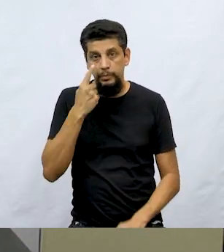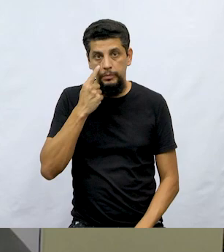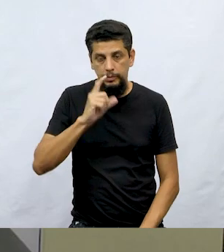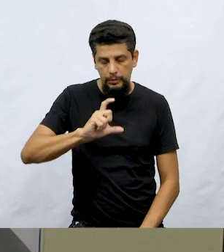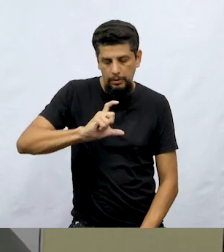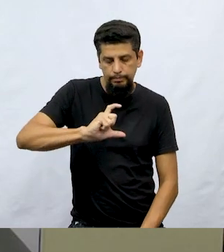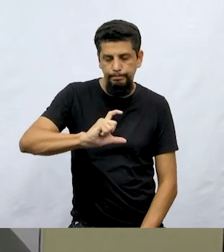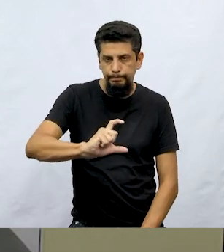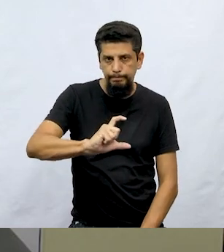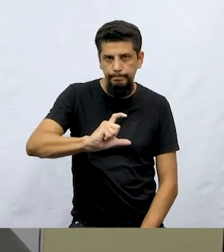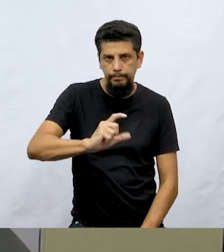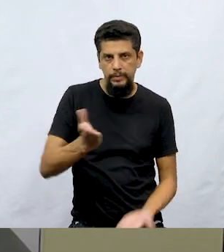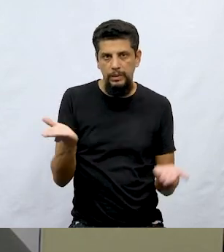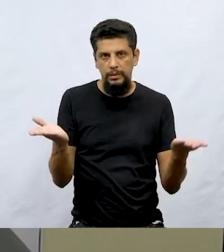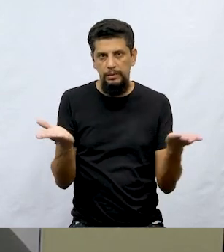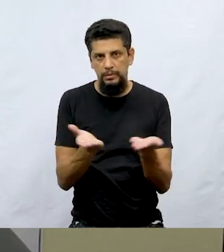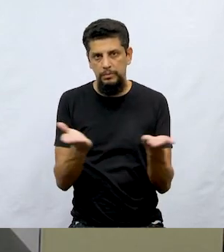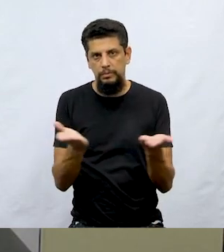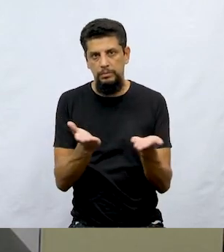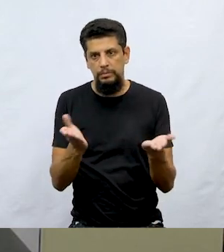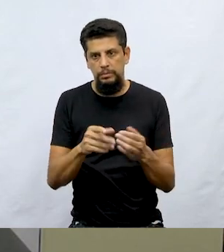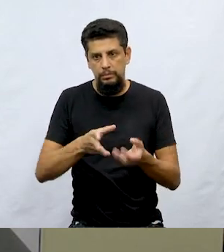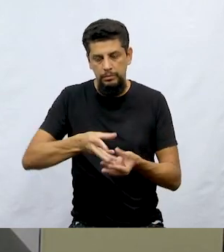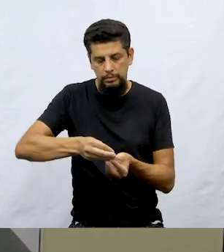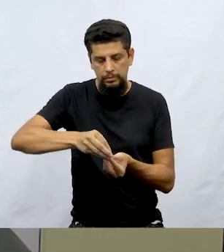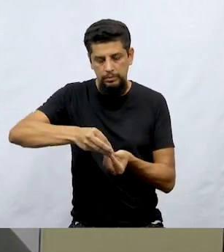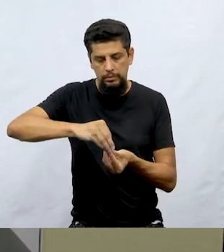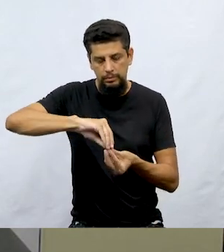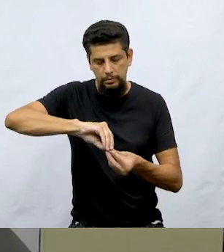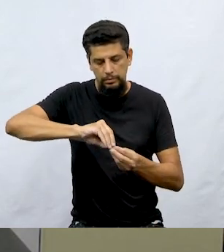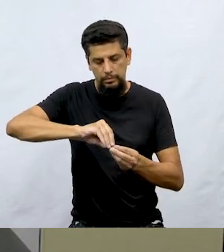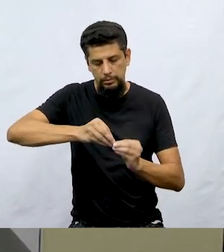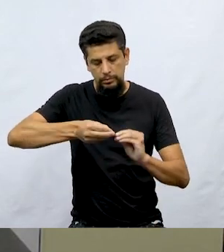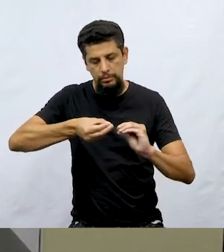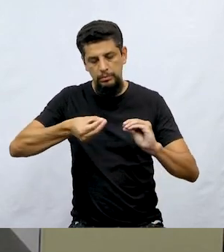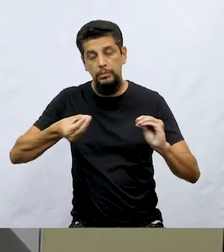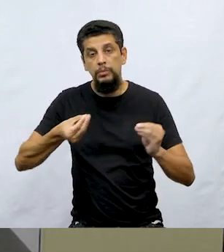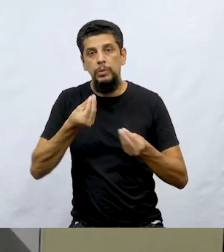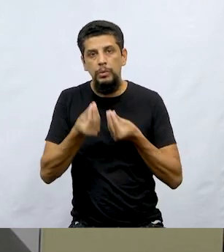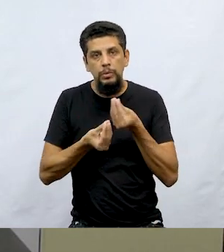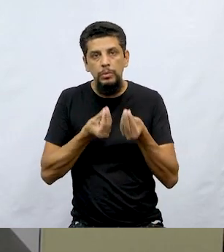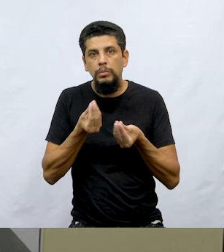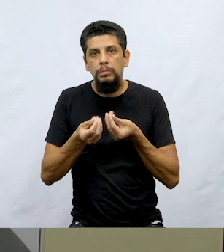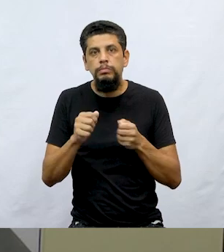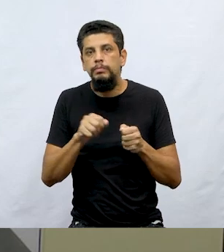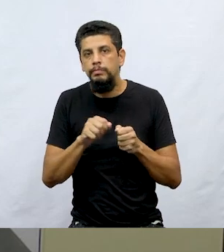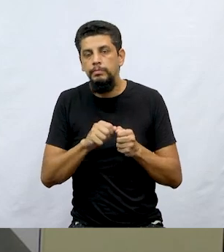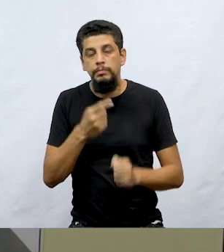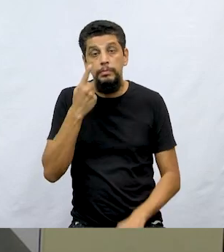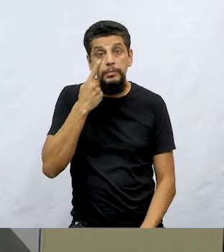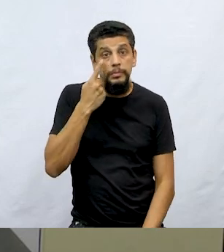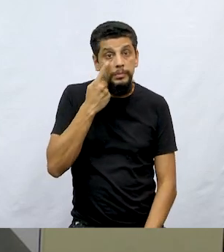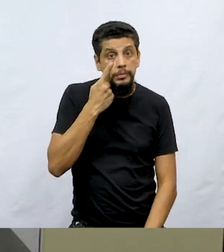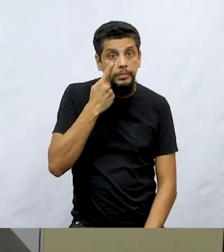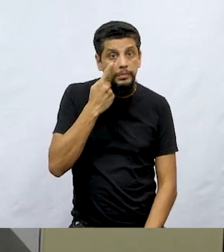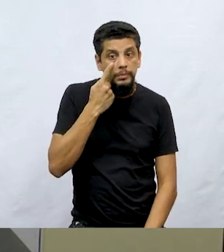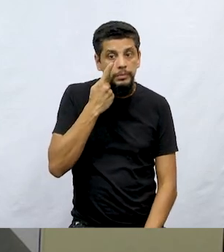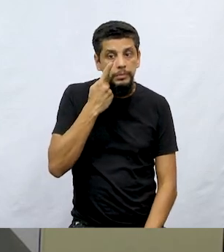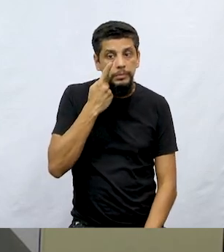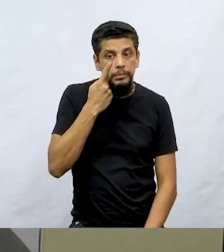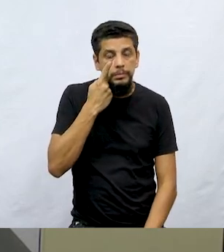ficou desse tamanho. Agora, a gente vai abrir e vai ver como é que ficou. Olha lá.